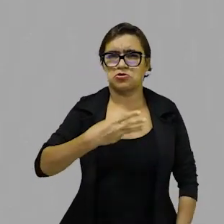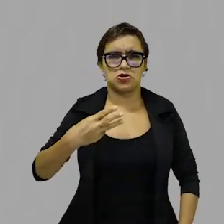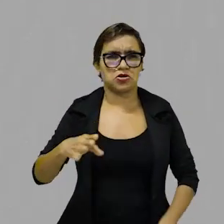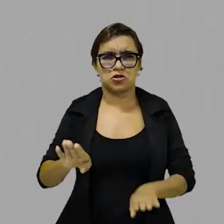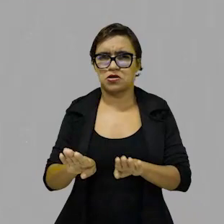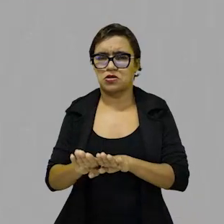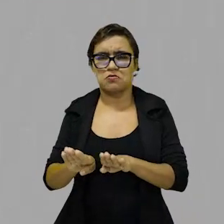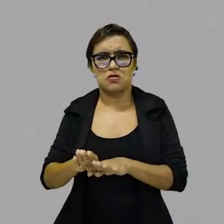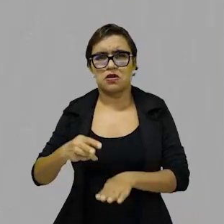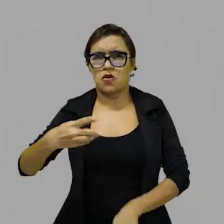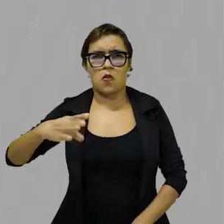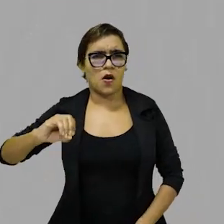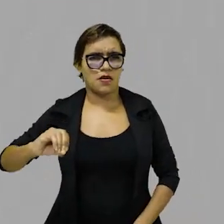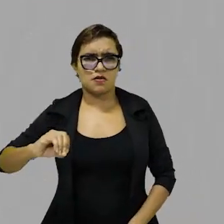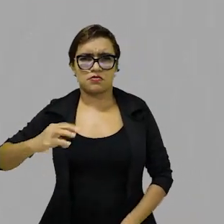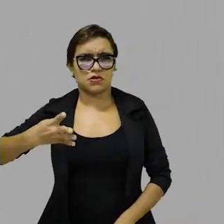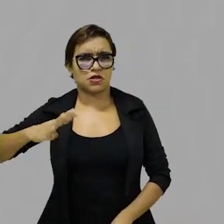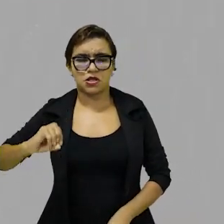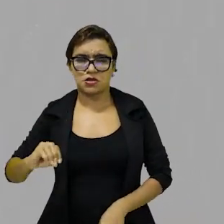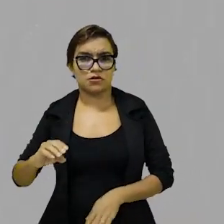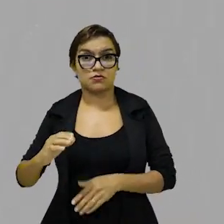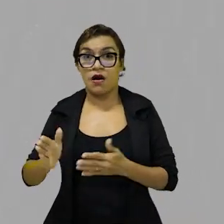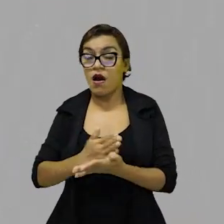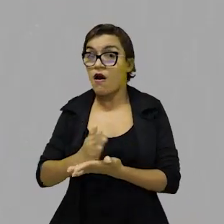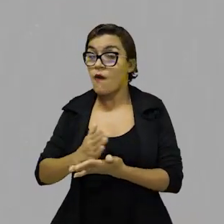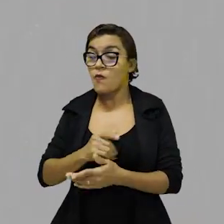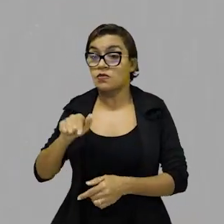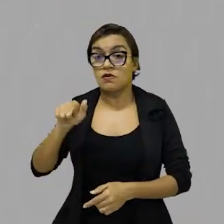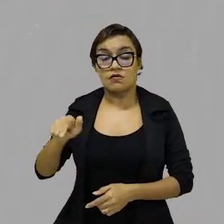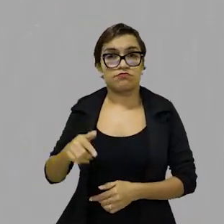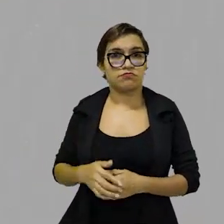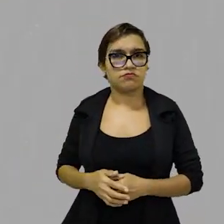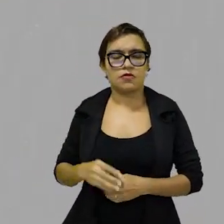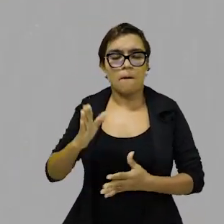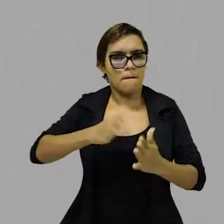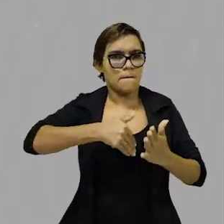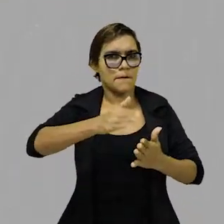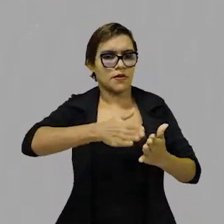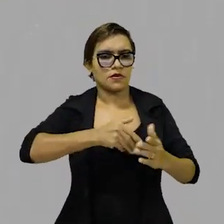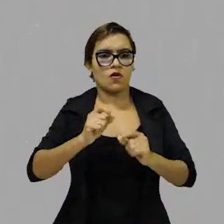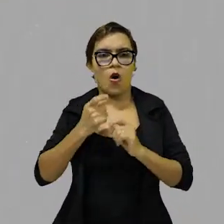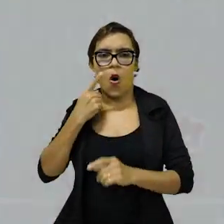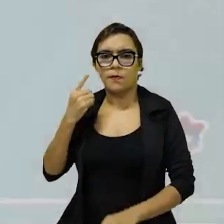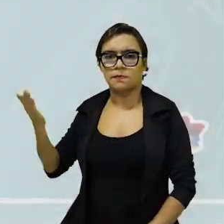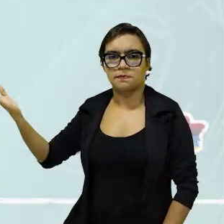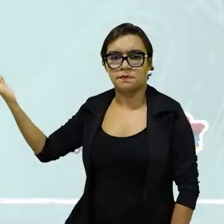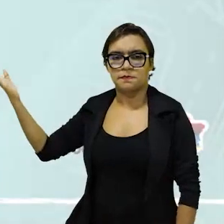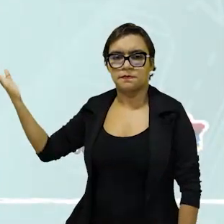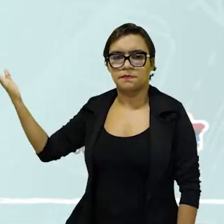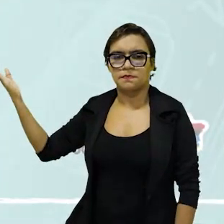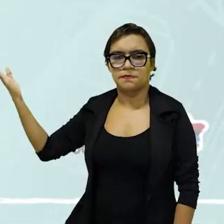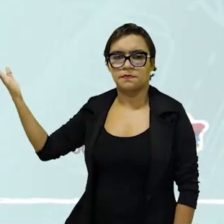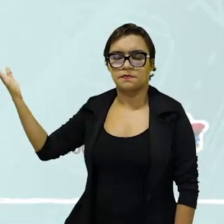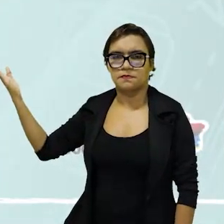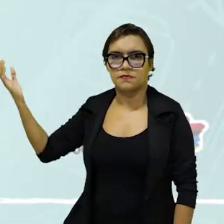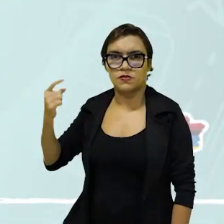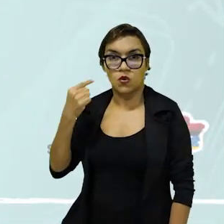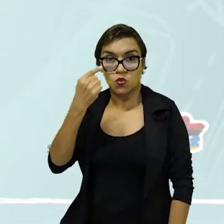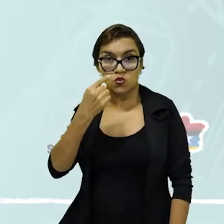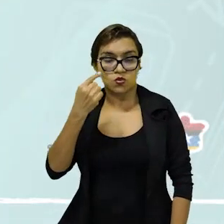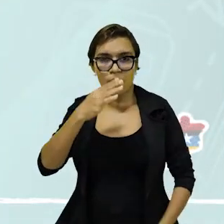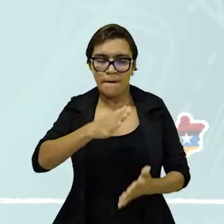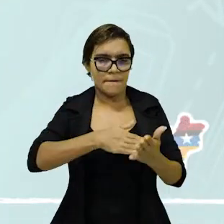era intenso, ele era dinâmico. E ele dizia que ele não pintava, vou mostrar aqui para vocês, os olhos das